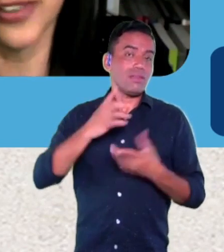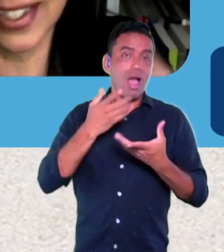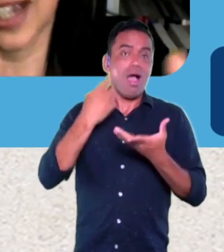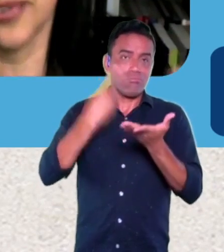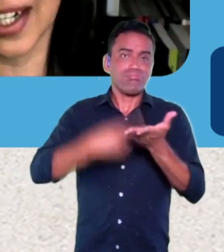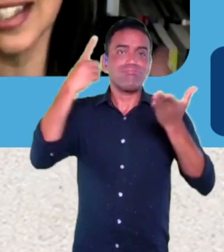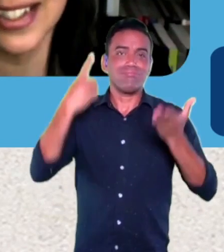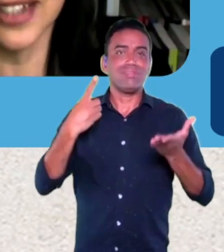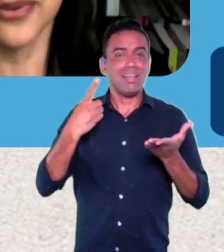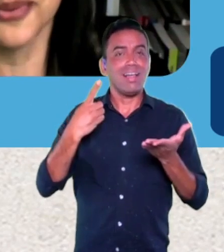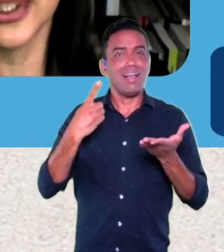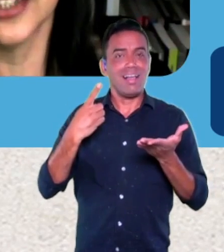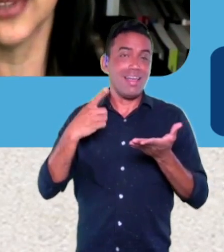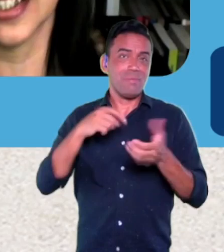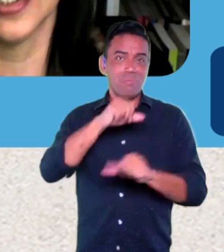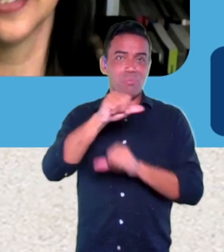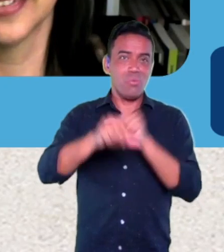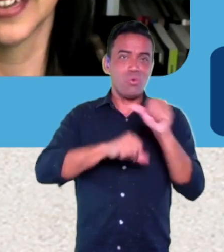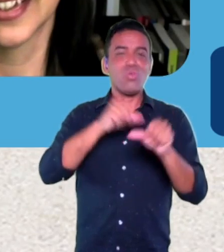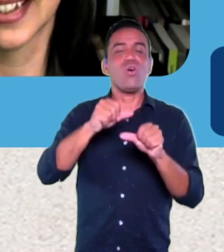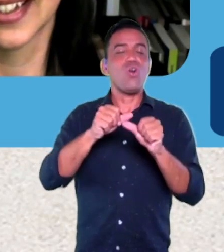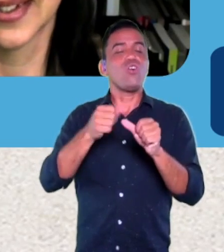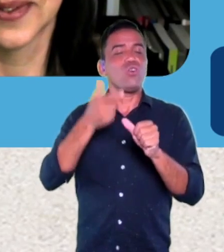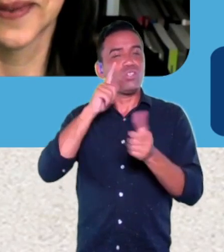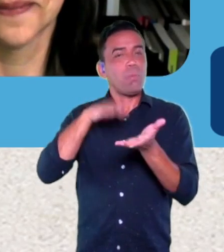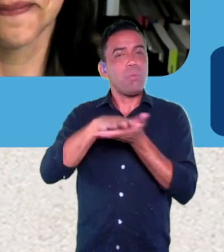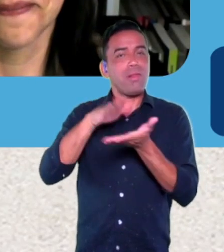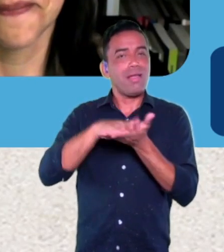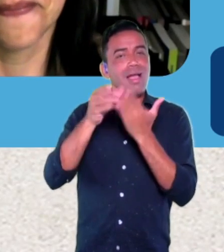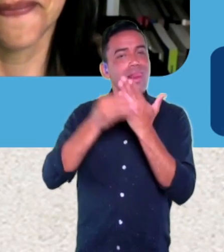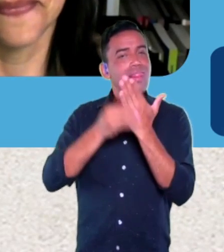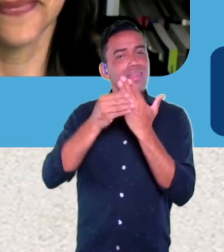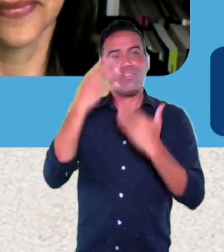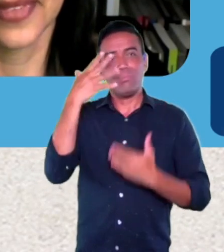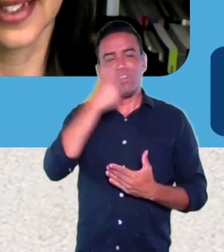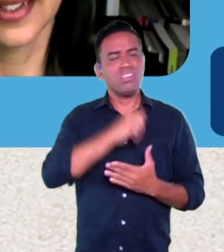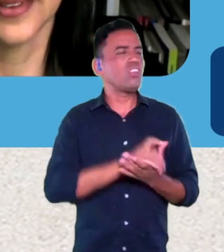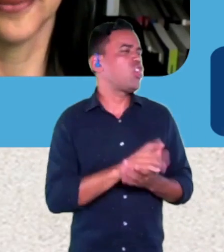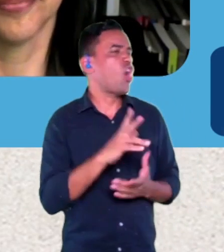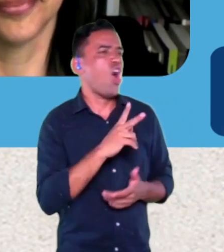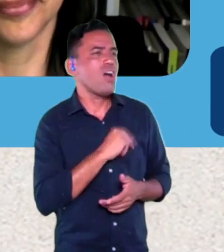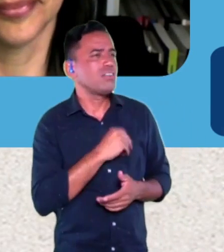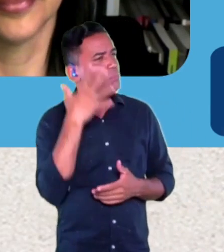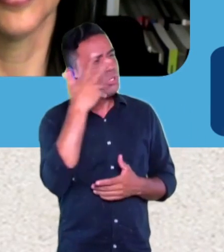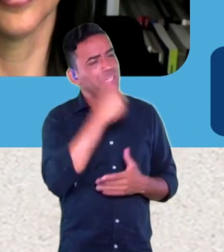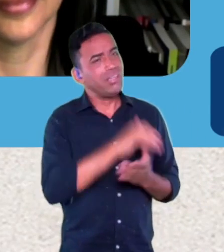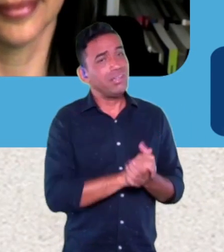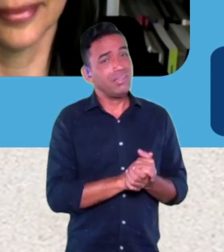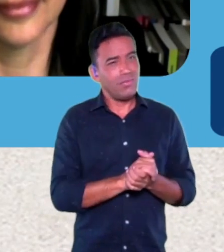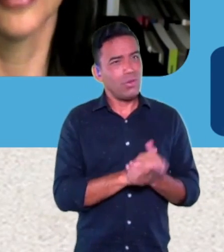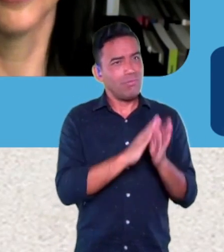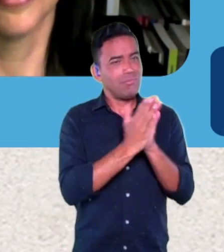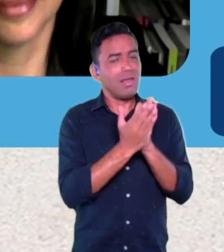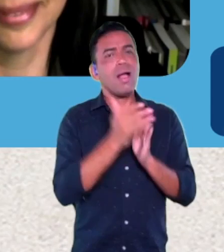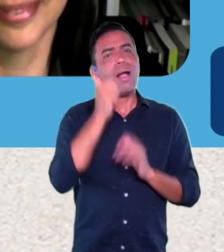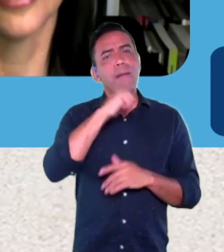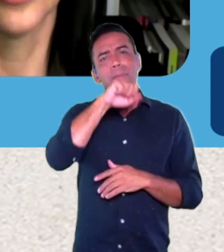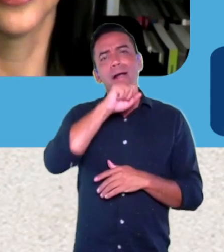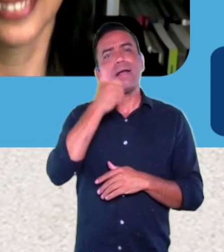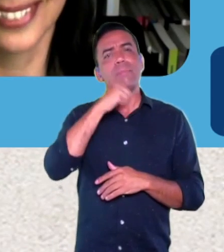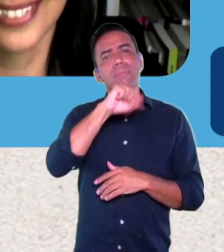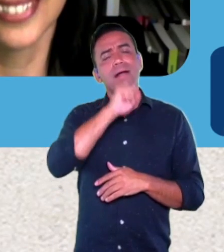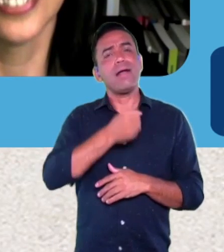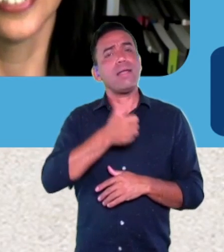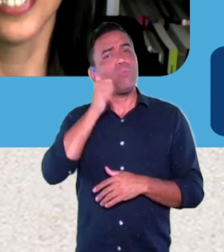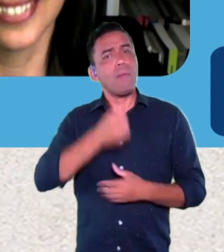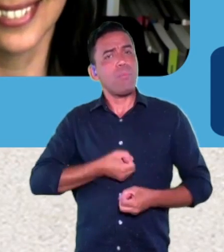e eles fizeram virar esse livro bonito aí. Não, ficou muito legal. Não, e esse da quarta capa aqui, mamãe, uma poeta,